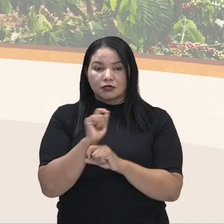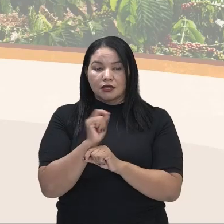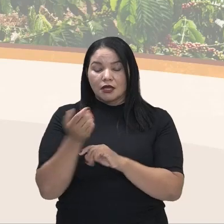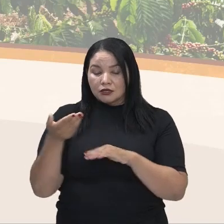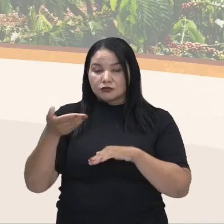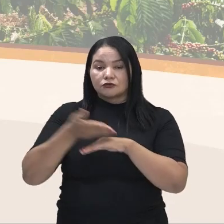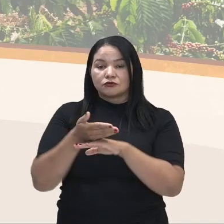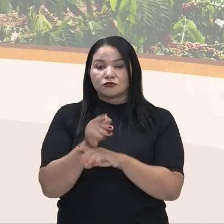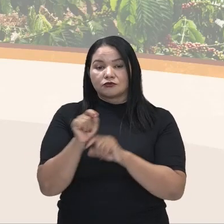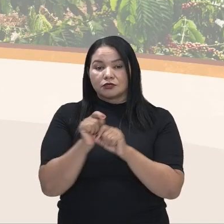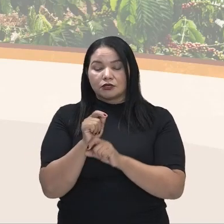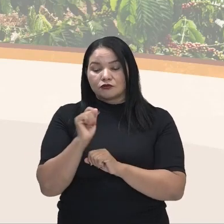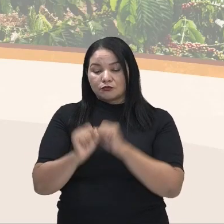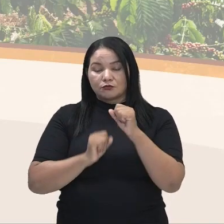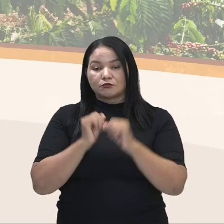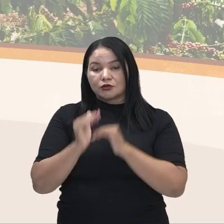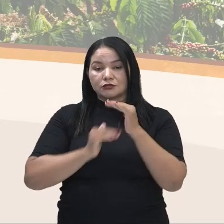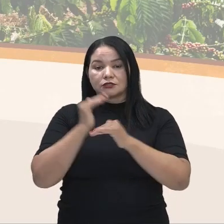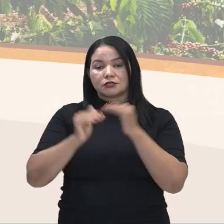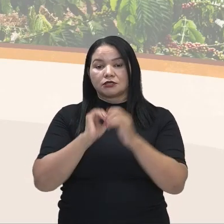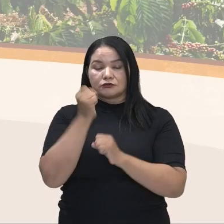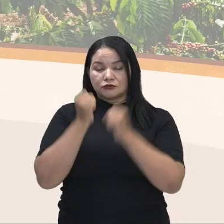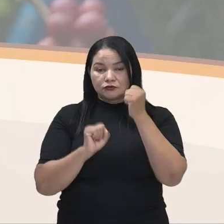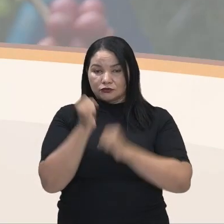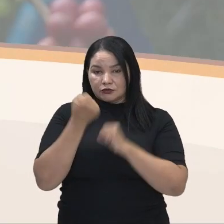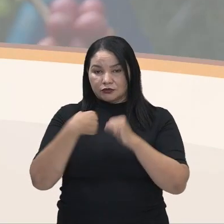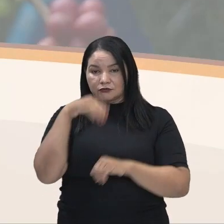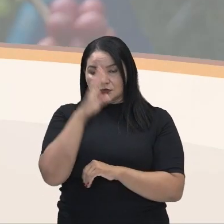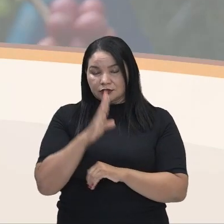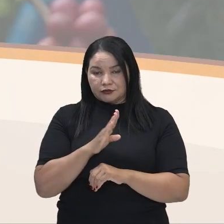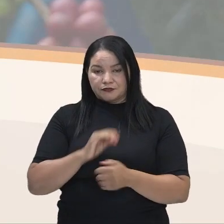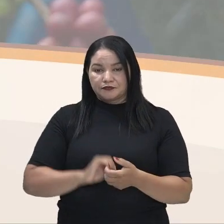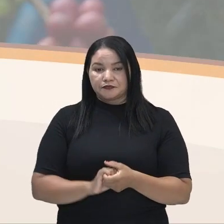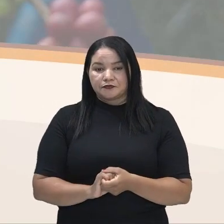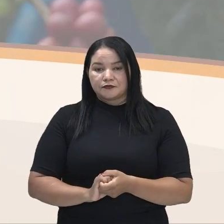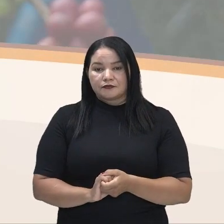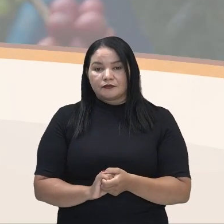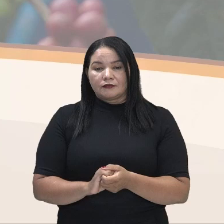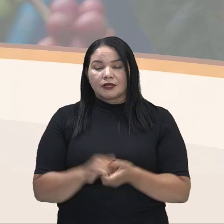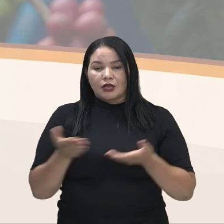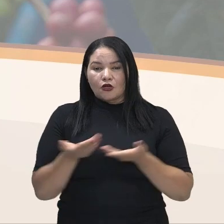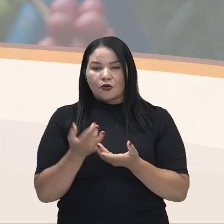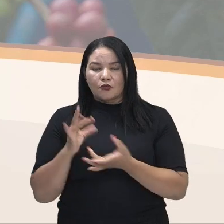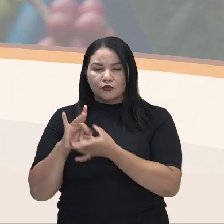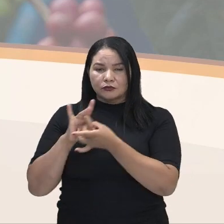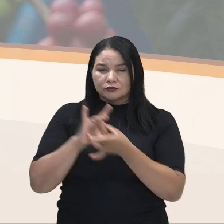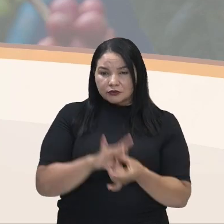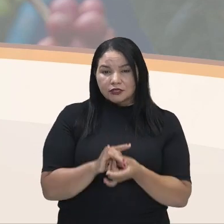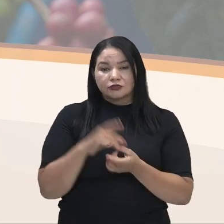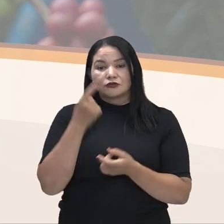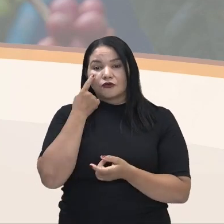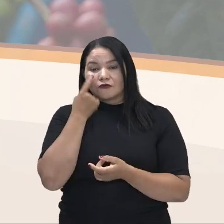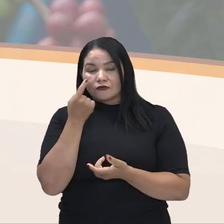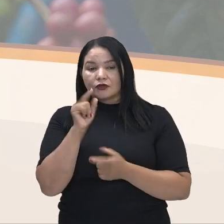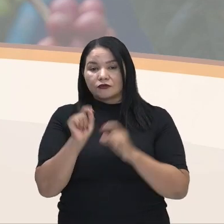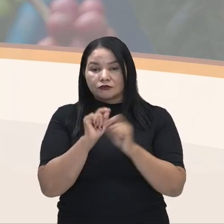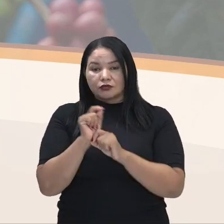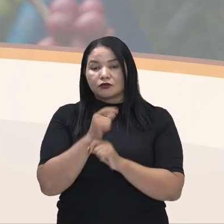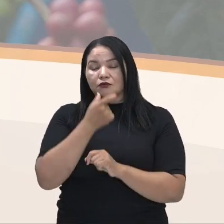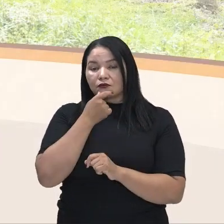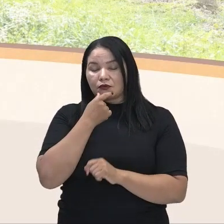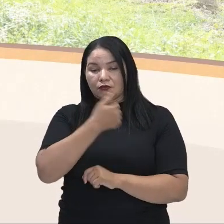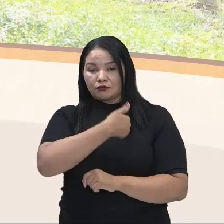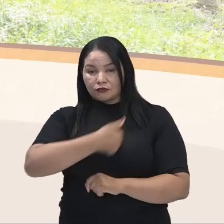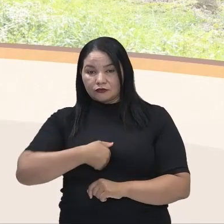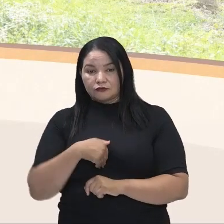processo de industrialização brasileira, ok? Nesse contexto, vamos observar a figura de Getúlio Vargas